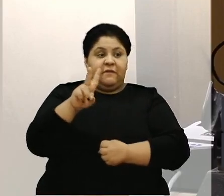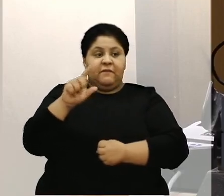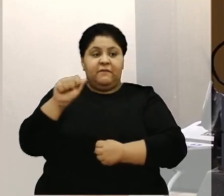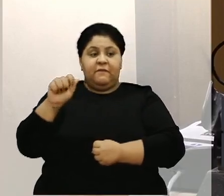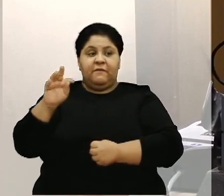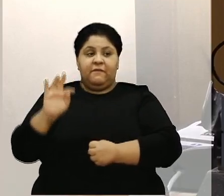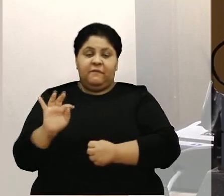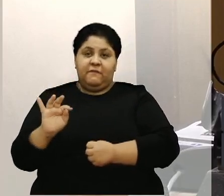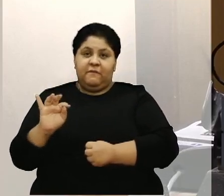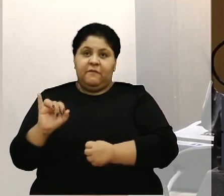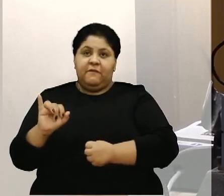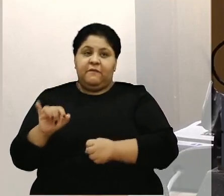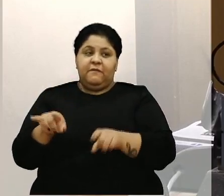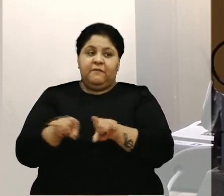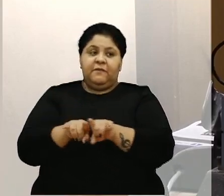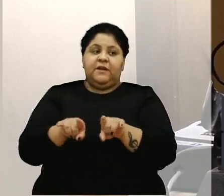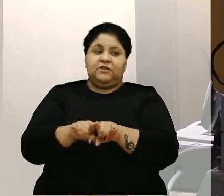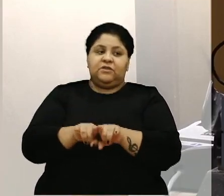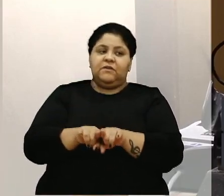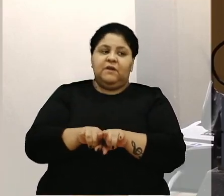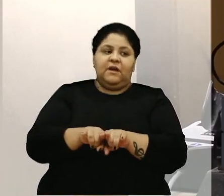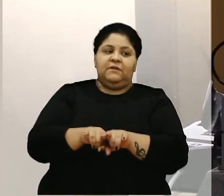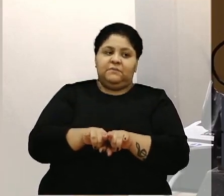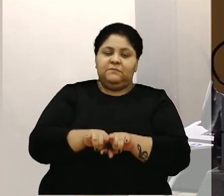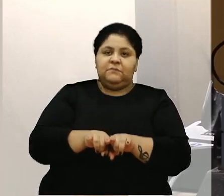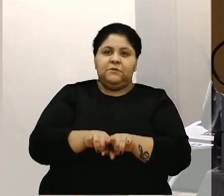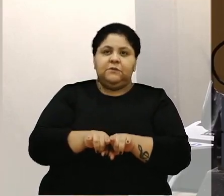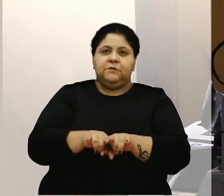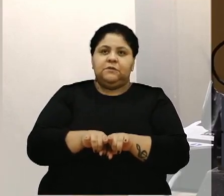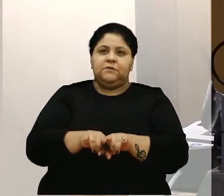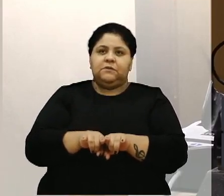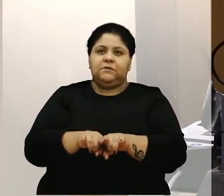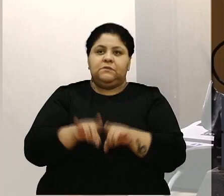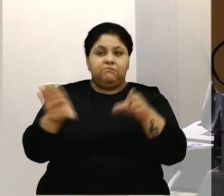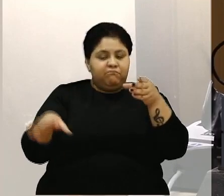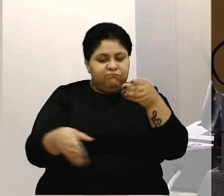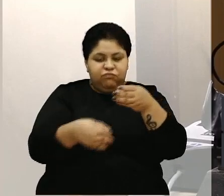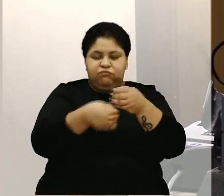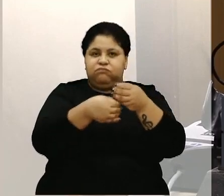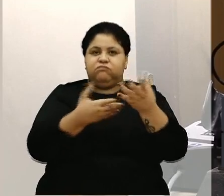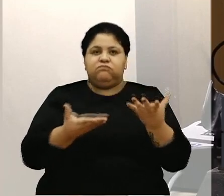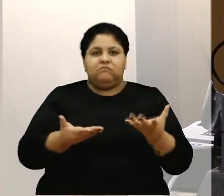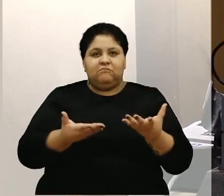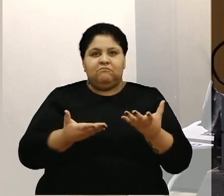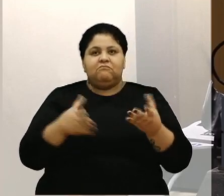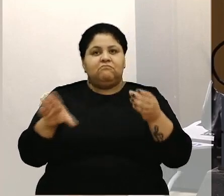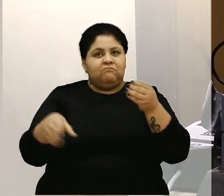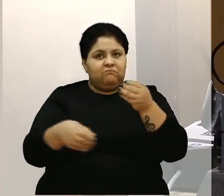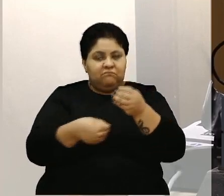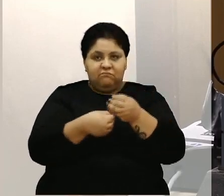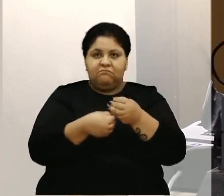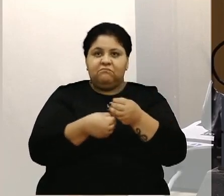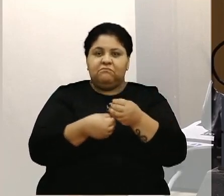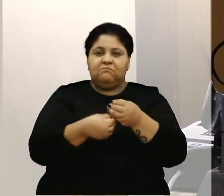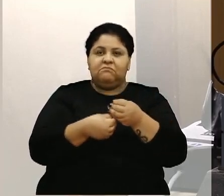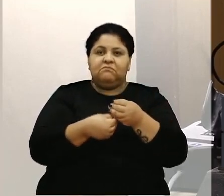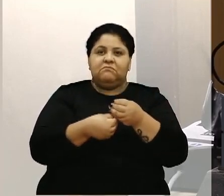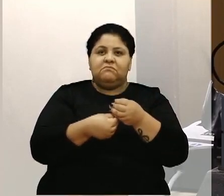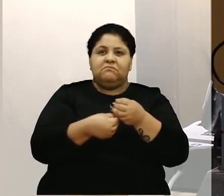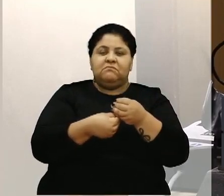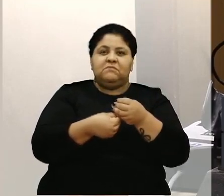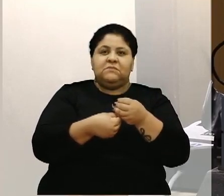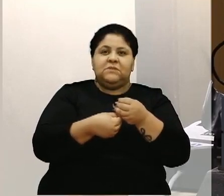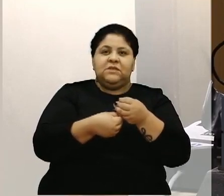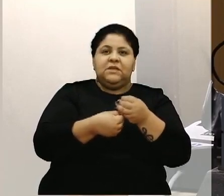do PL da Globo, votaram para derrubar essa emenda. Essa emenda que anistiava as